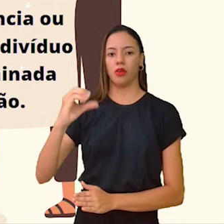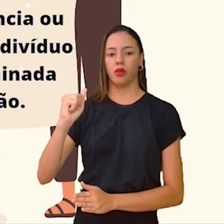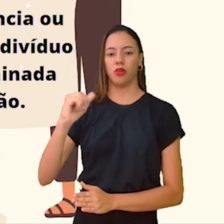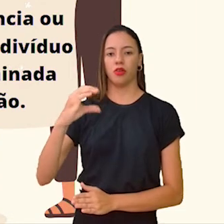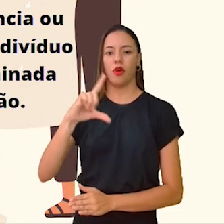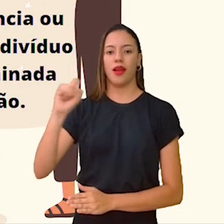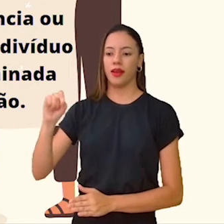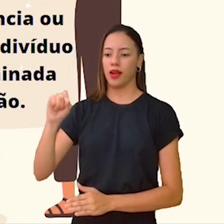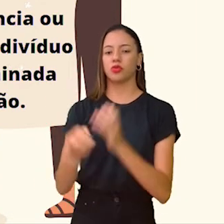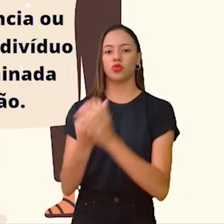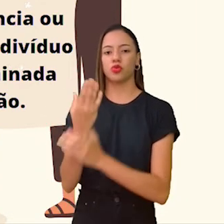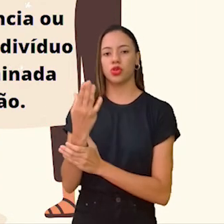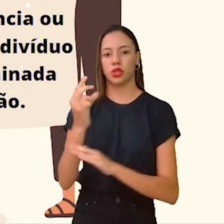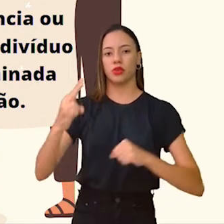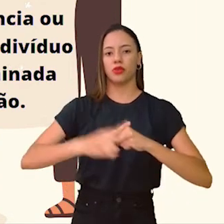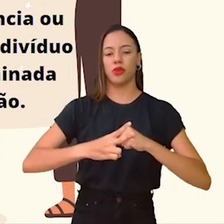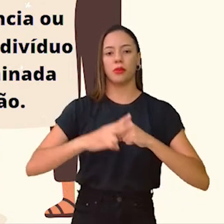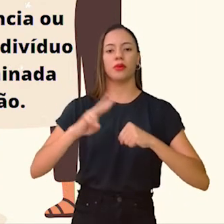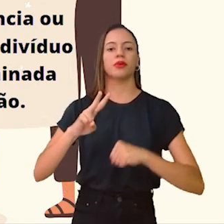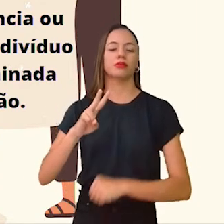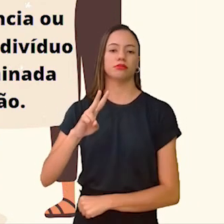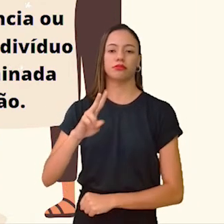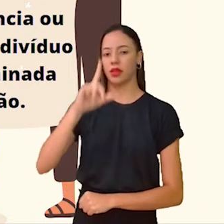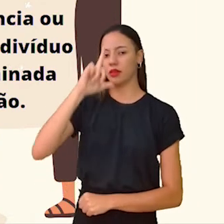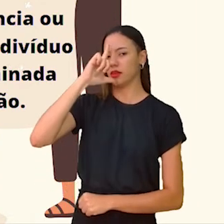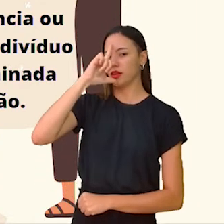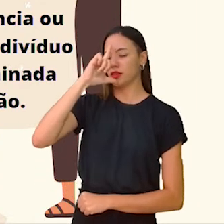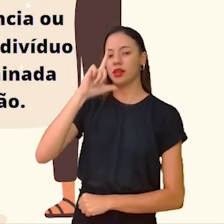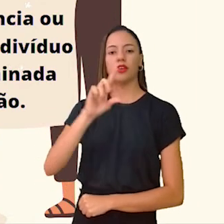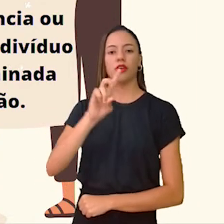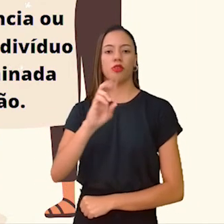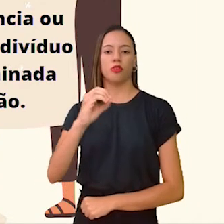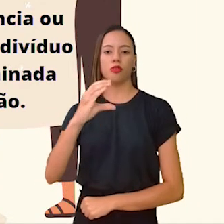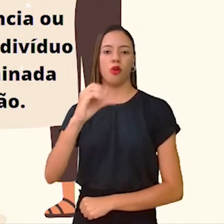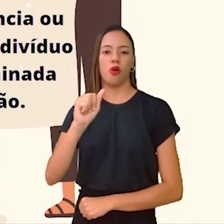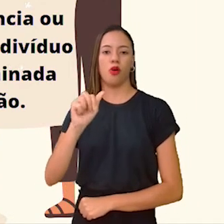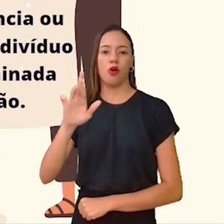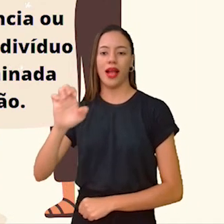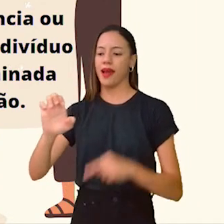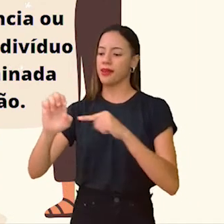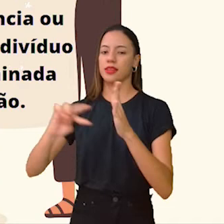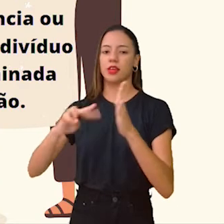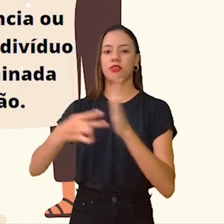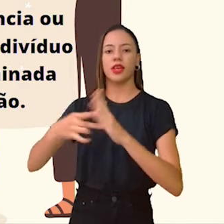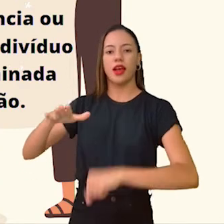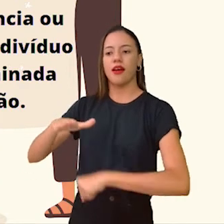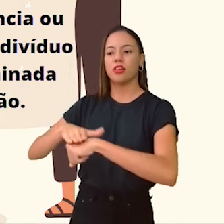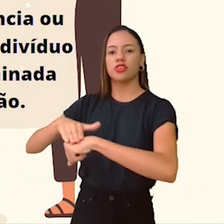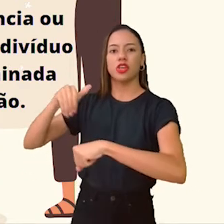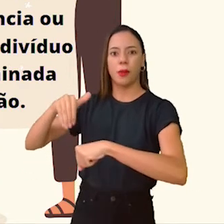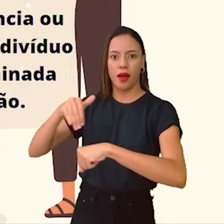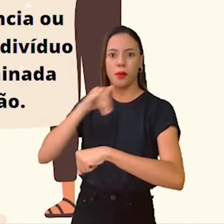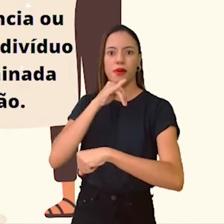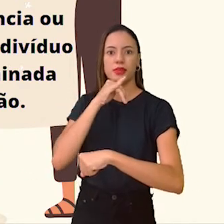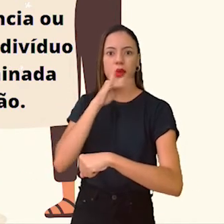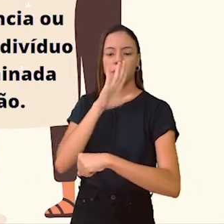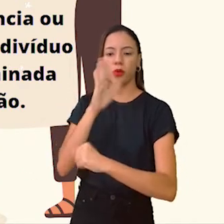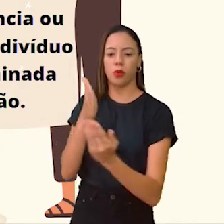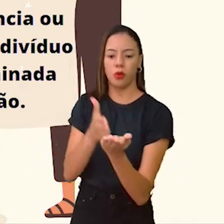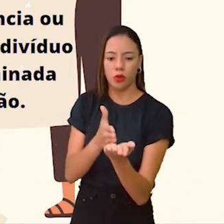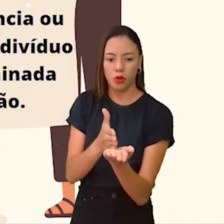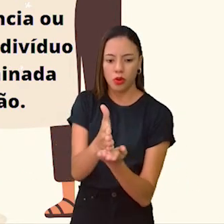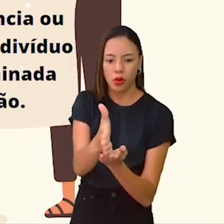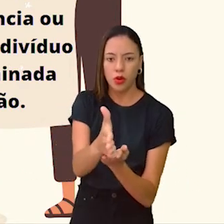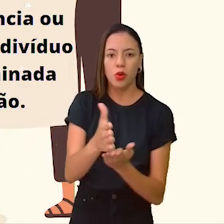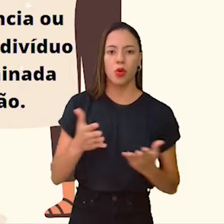derivado do verbo no latim vocare, que significa chamar. Um chamado, né? Uma inclinação, uma tendência a uma